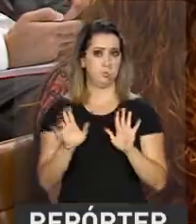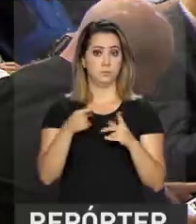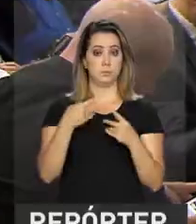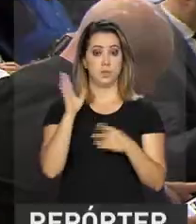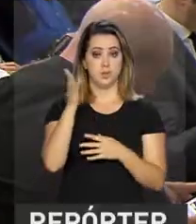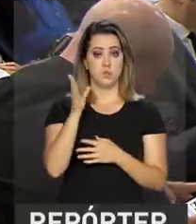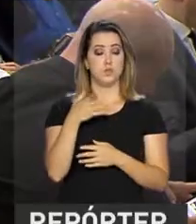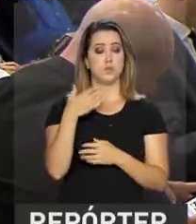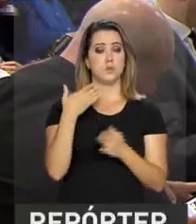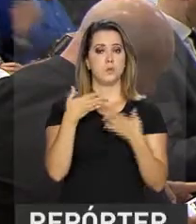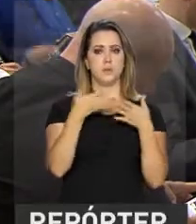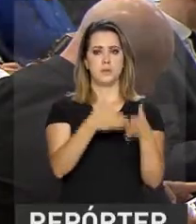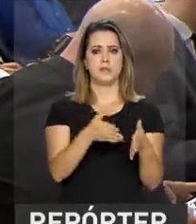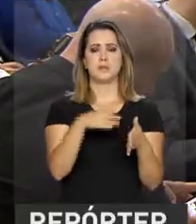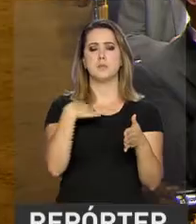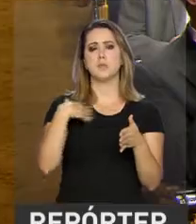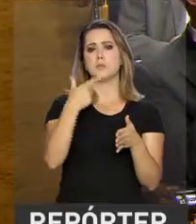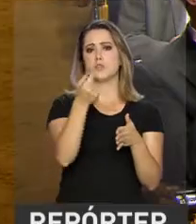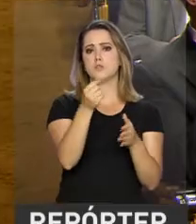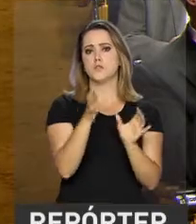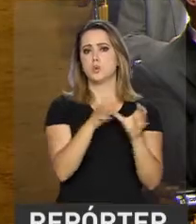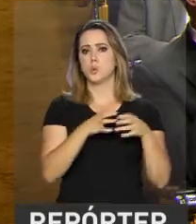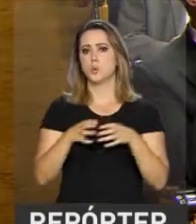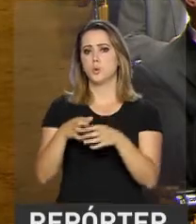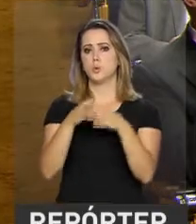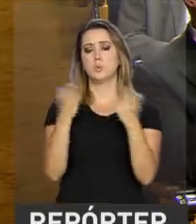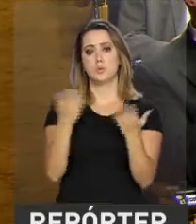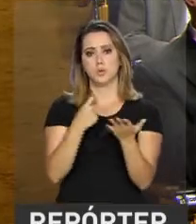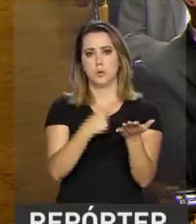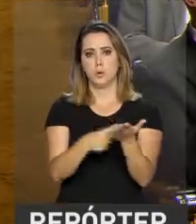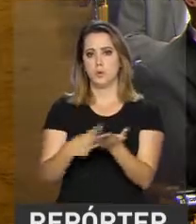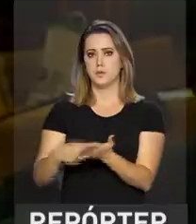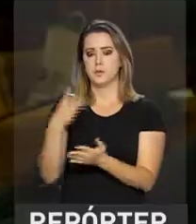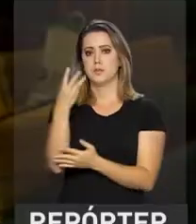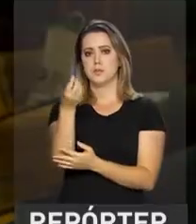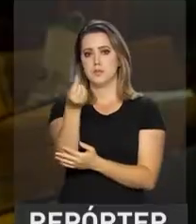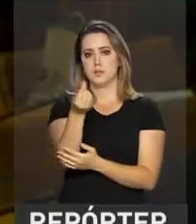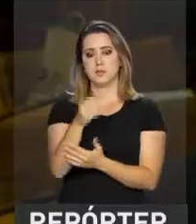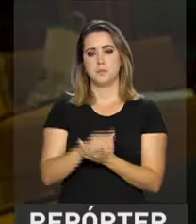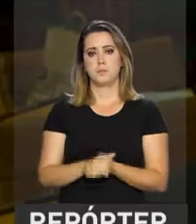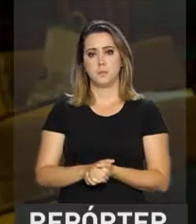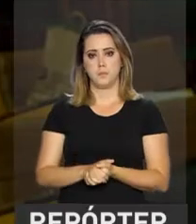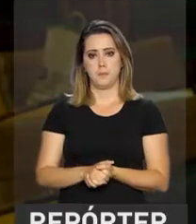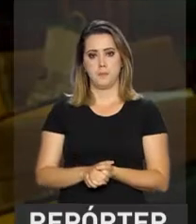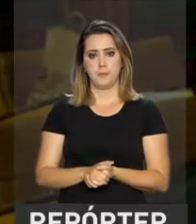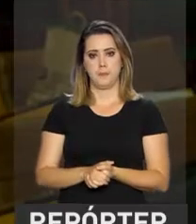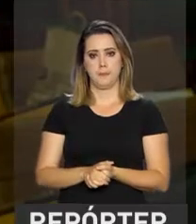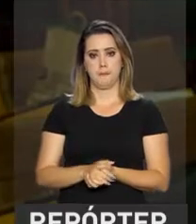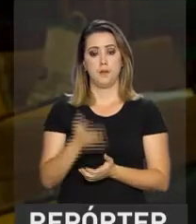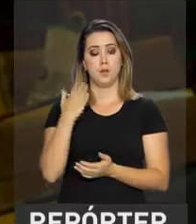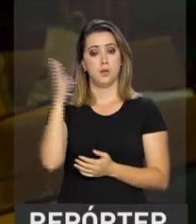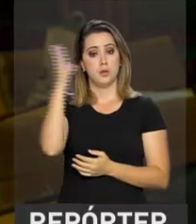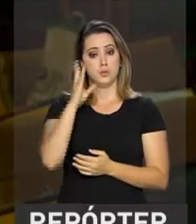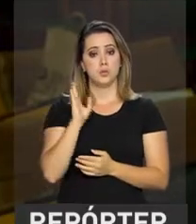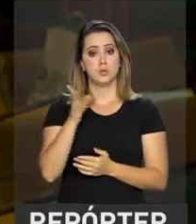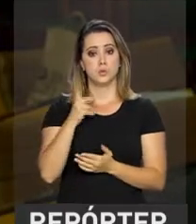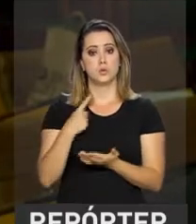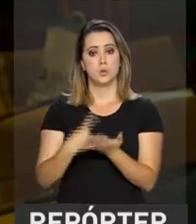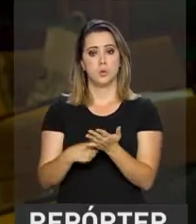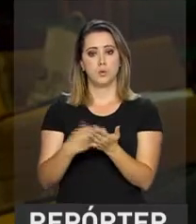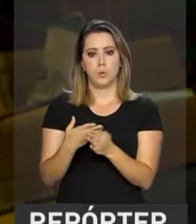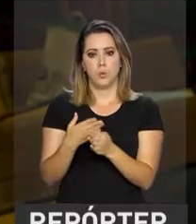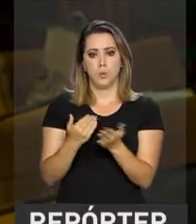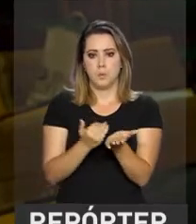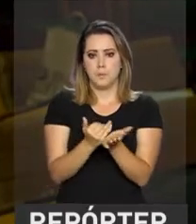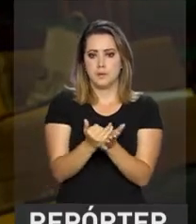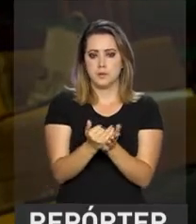participa de mais de 20 comitês da organização e aderiu a 36 instrumentos legais. O Brasil foi aceito no processo de acessão, nós temos que sentar com eles e